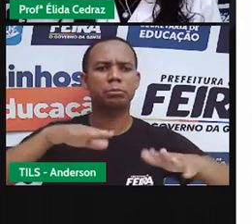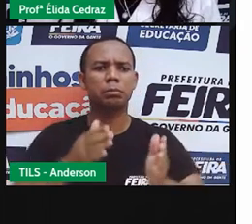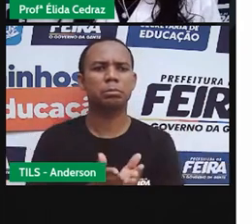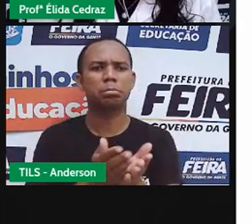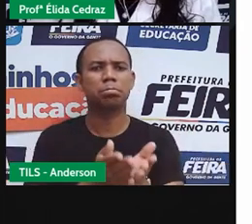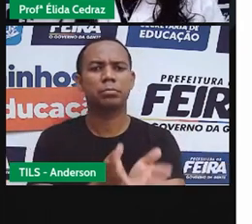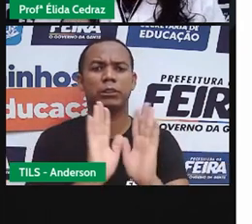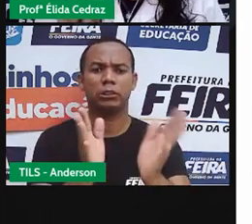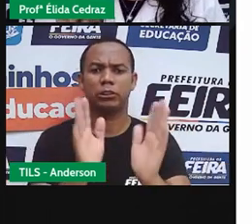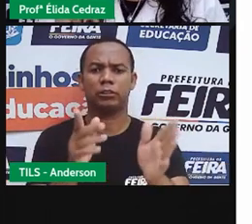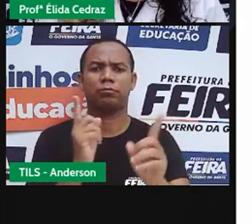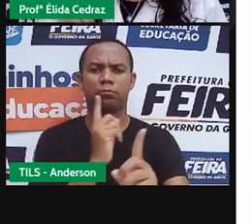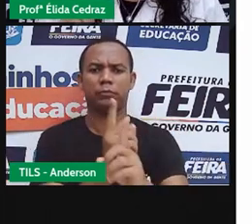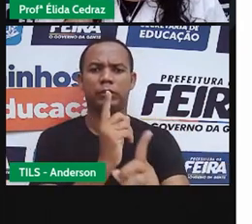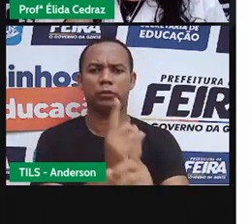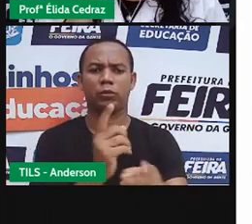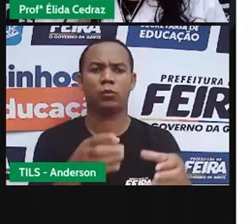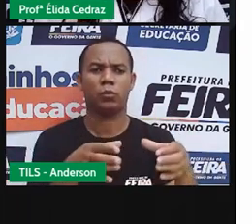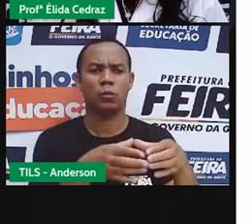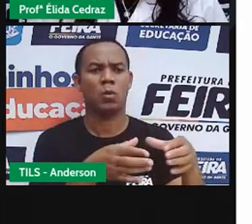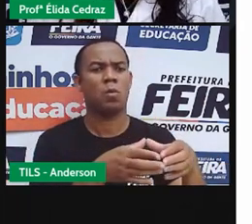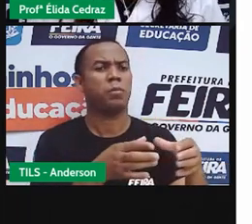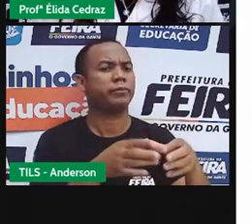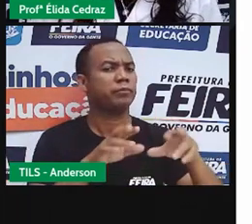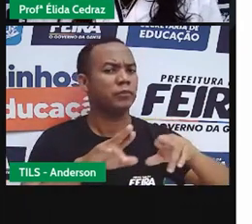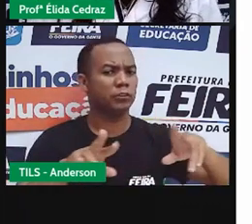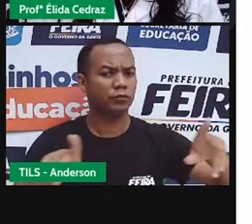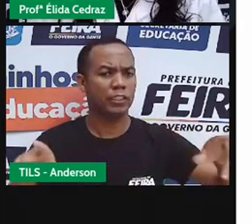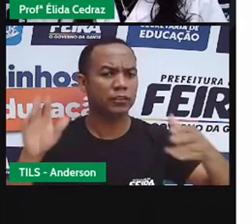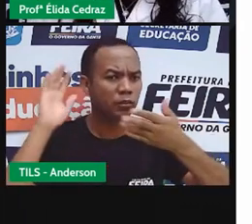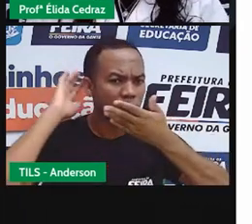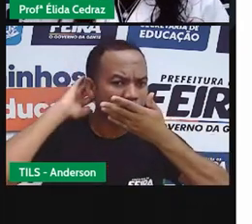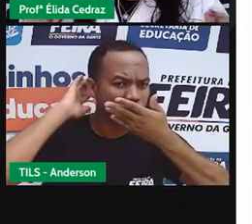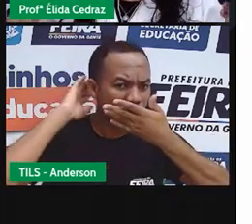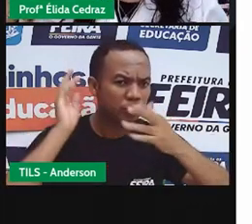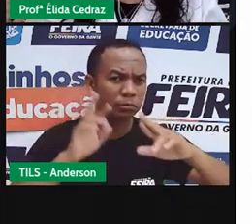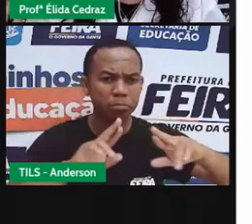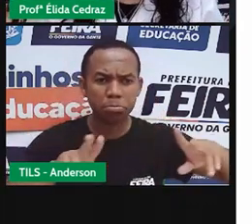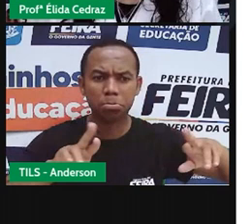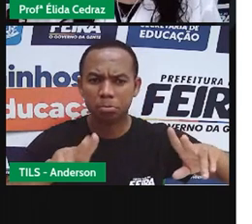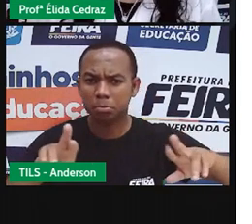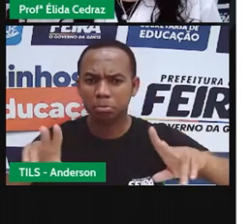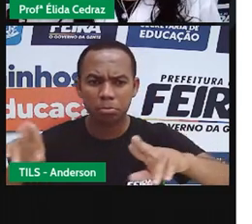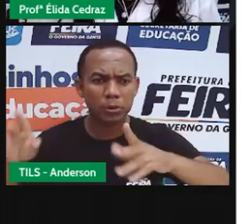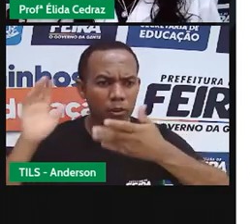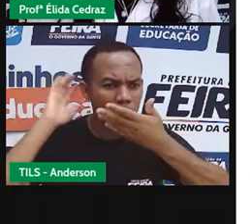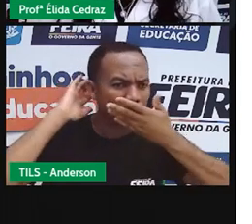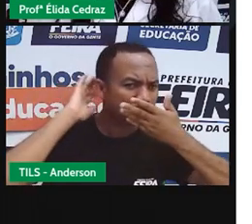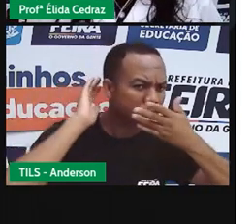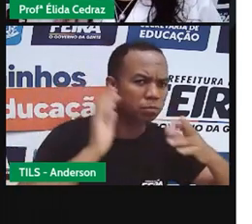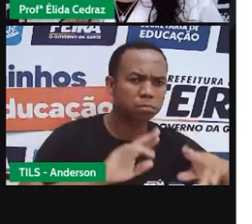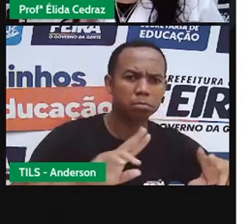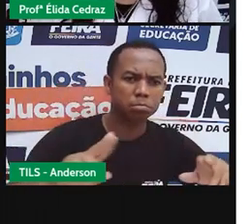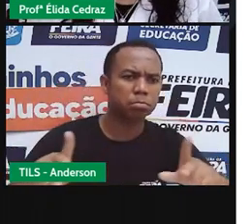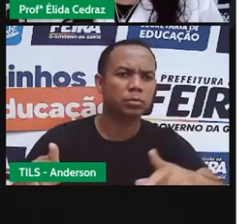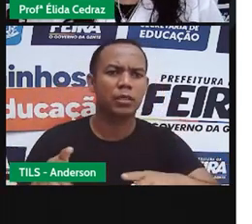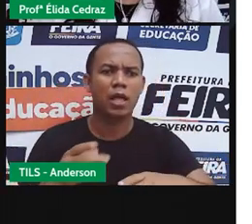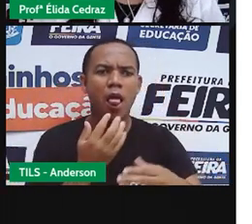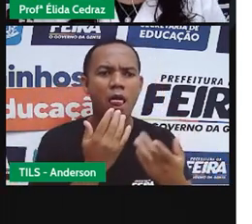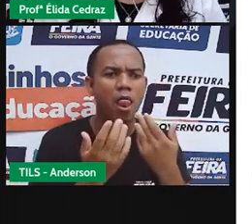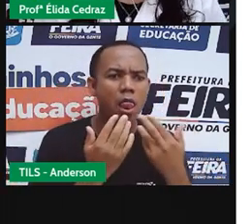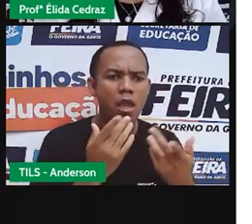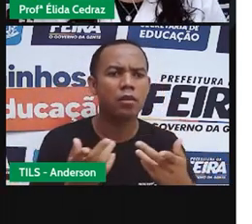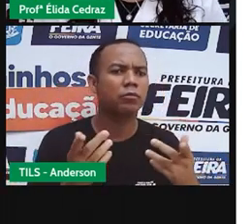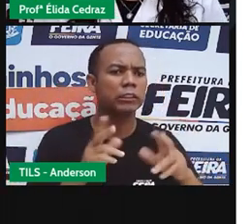não estamos falando de um único povo, mas sim de várias nações indígenas com